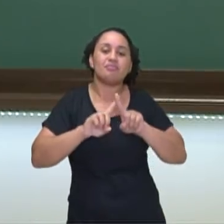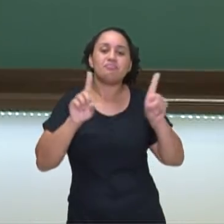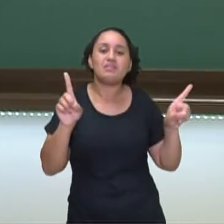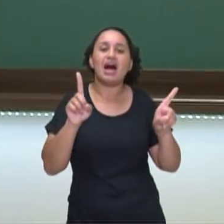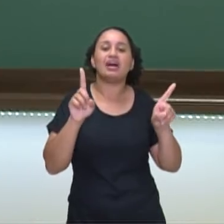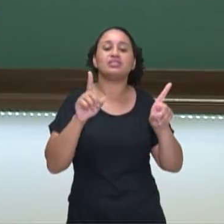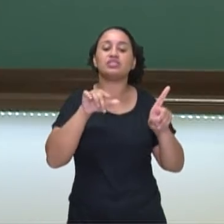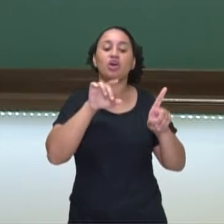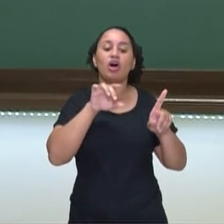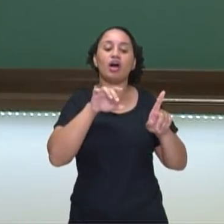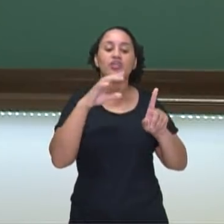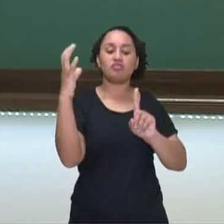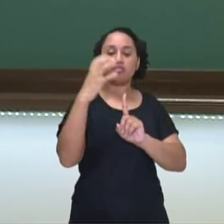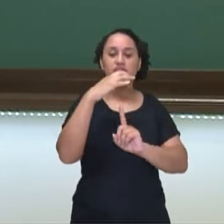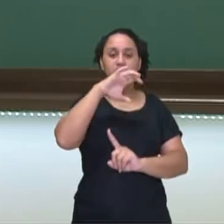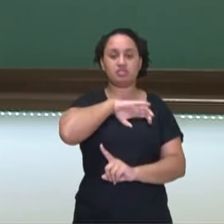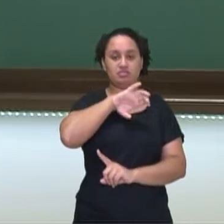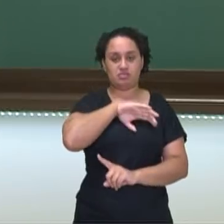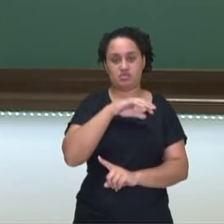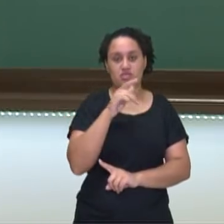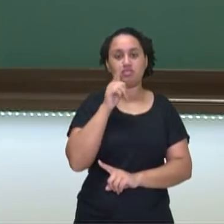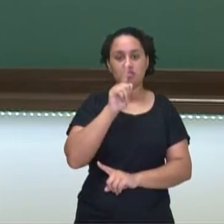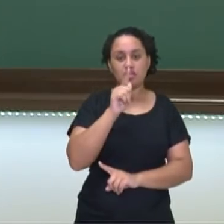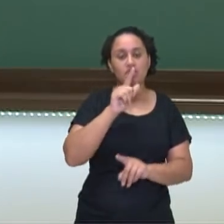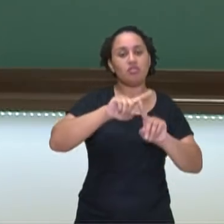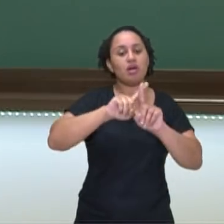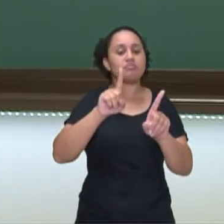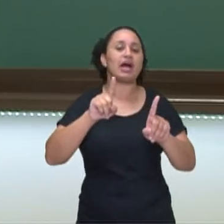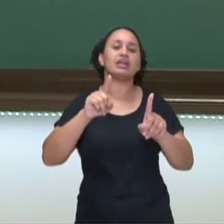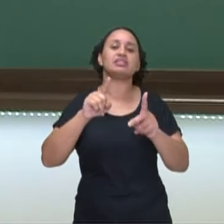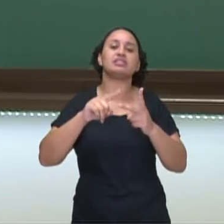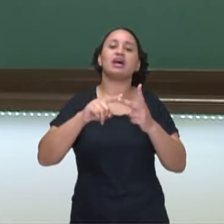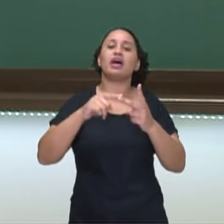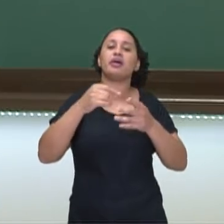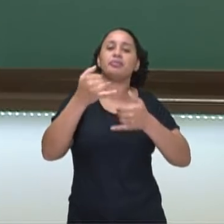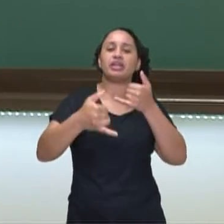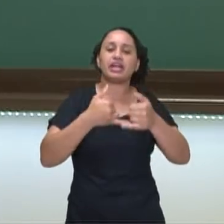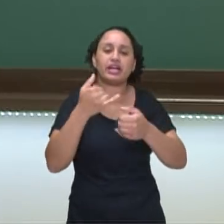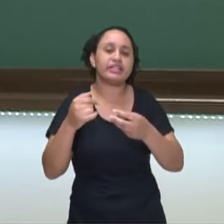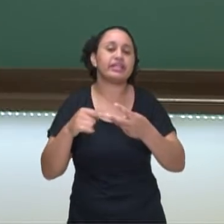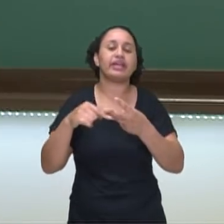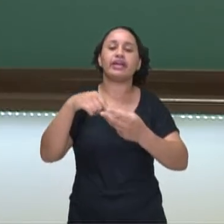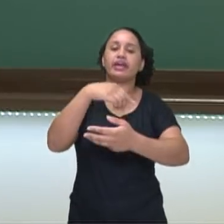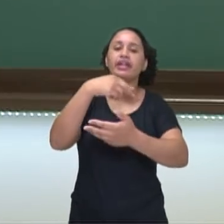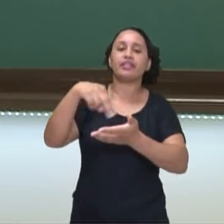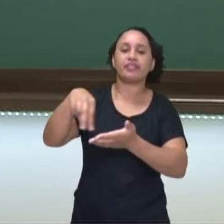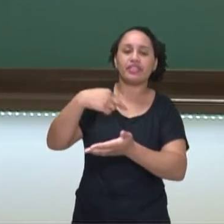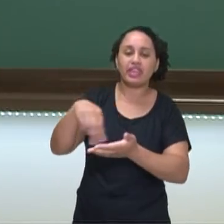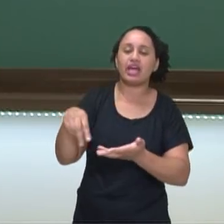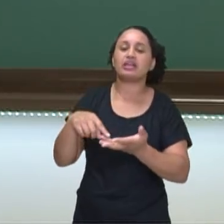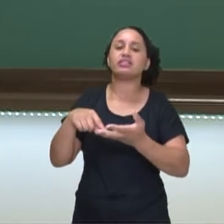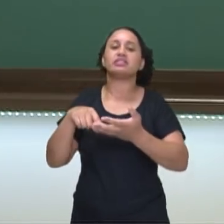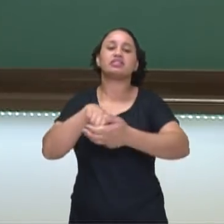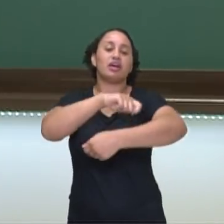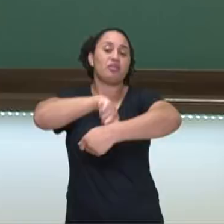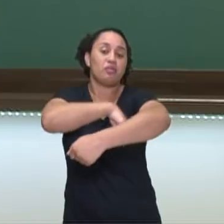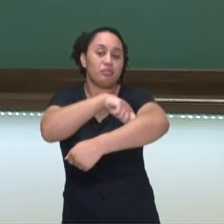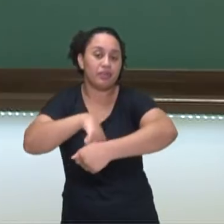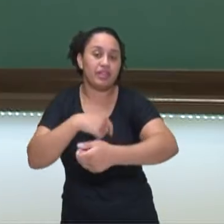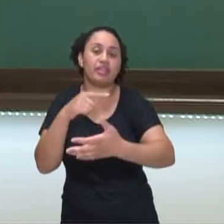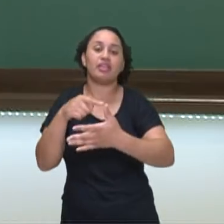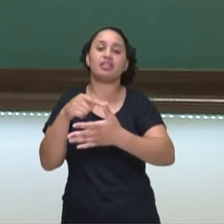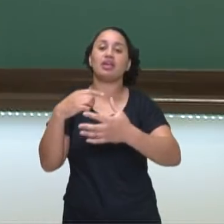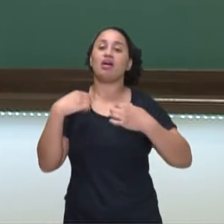nosso português, mas em jogos, dança, música, culinária, vestuário, no jeito